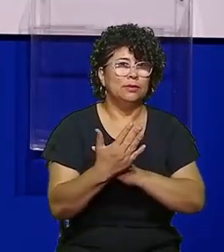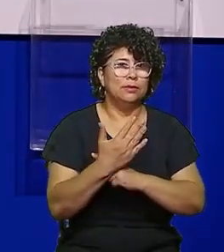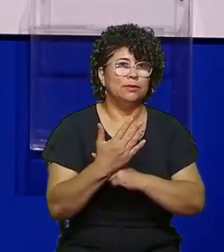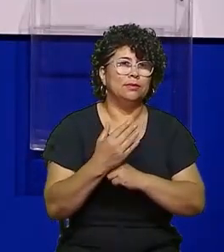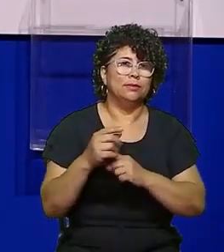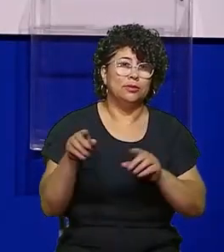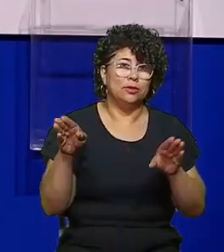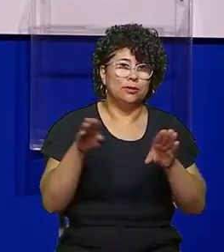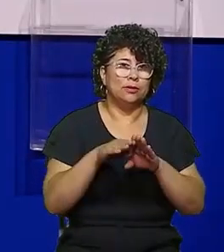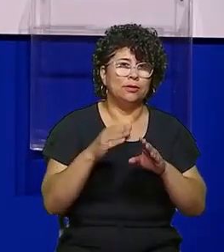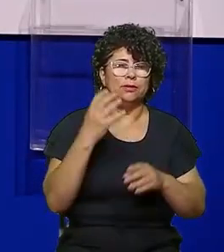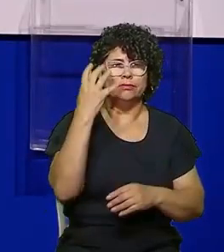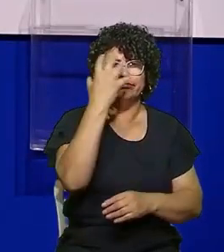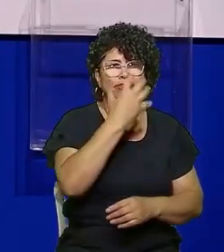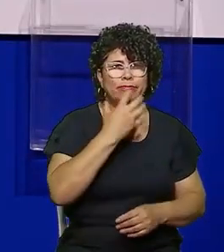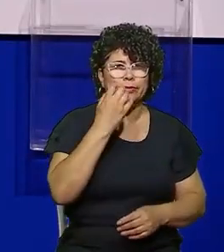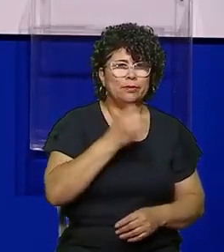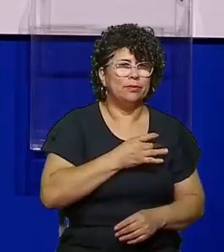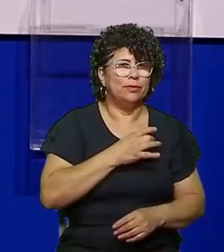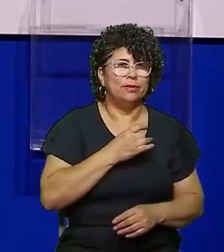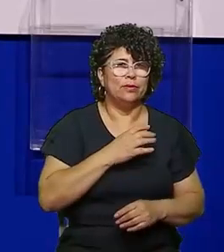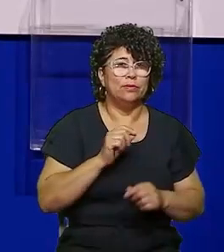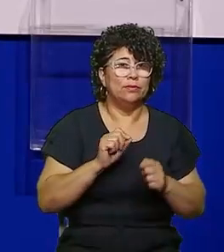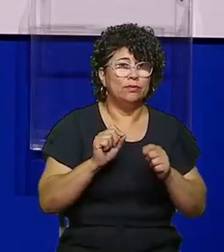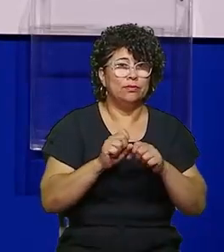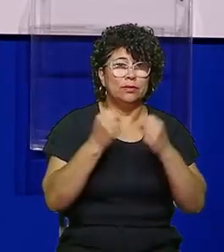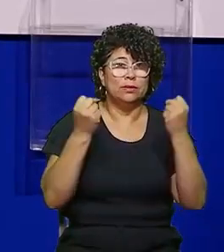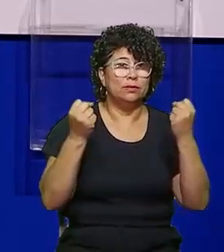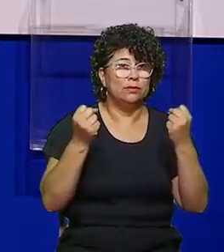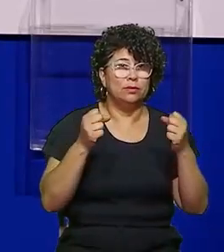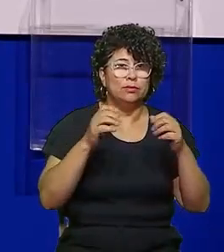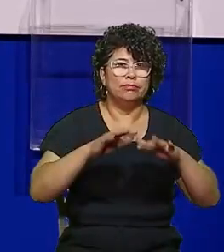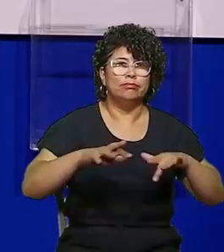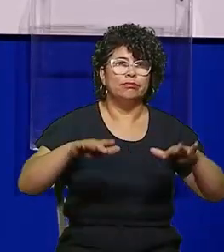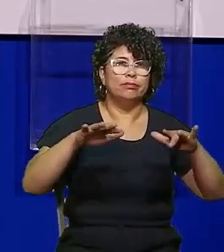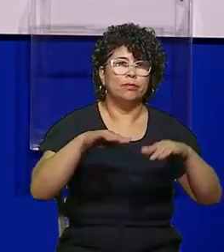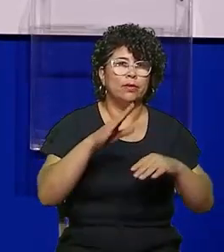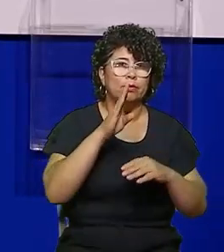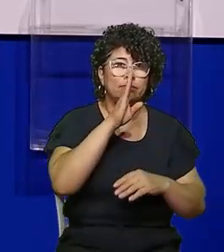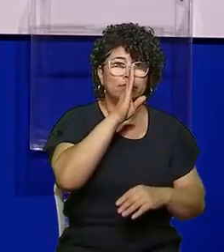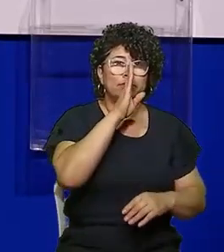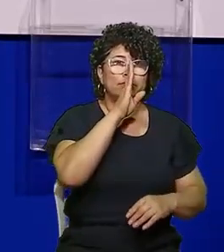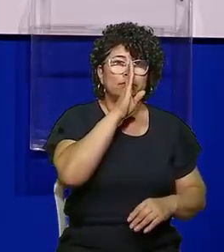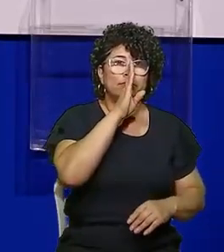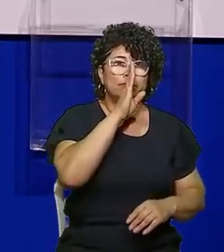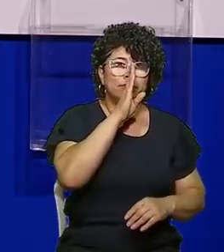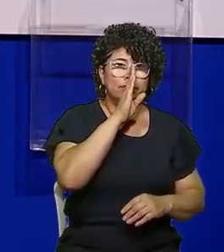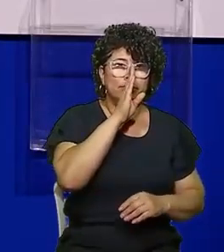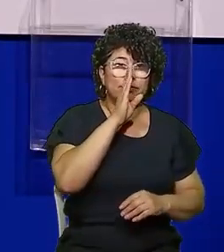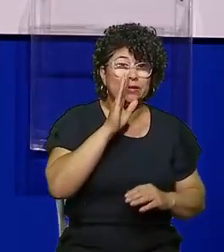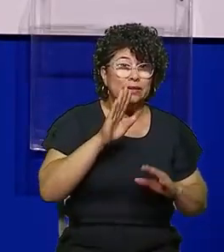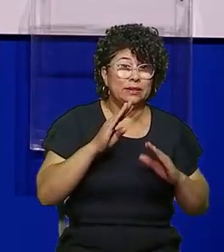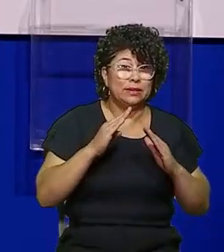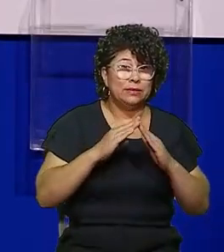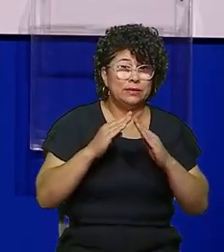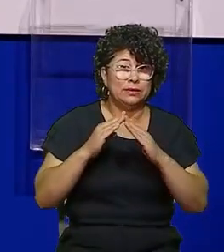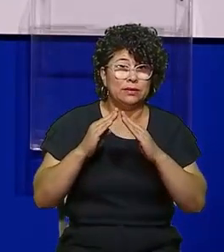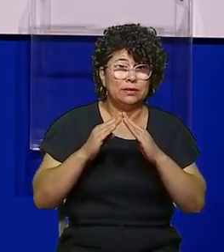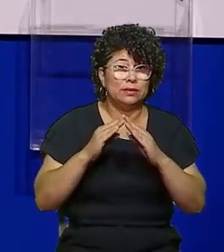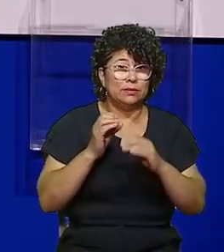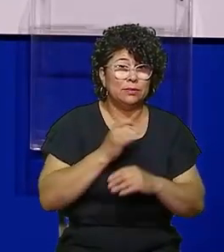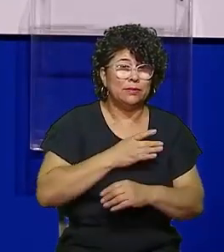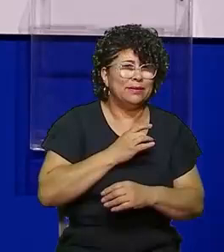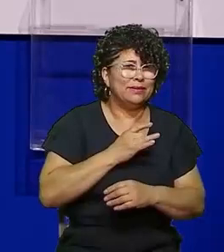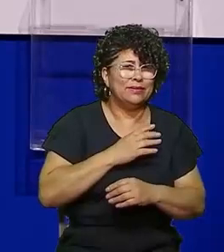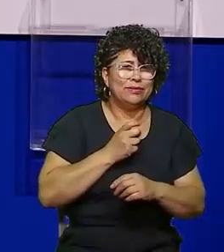canção medrosa se parte, se transe e cala-se. Faremos casas de medo,